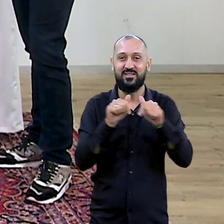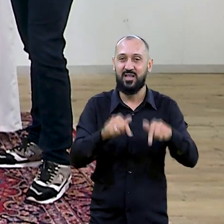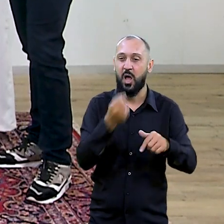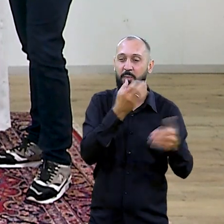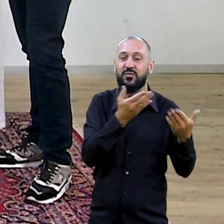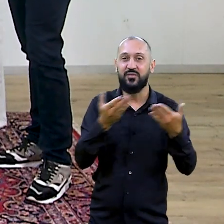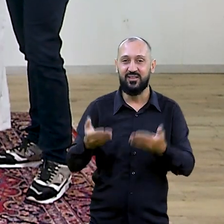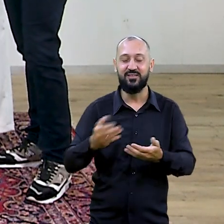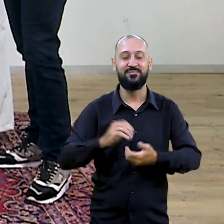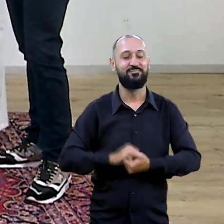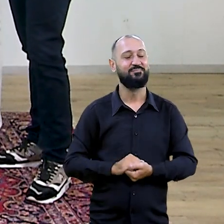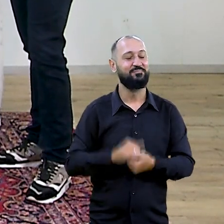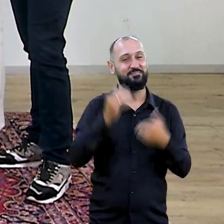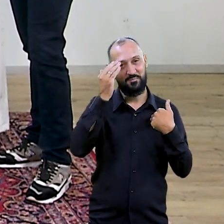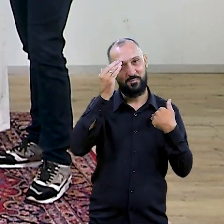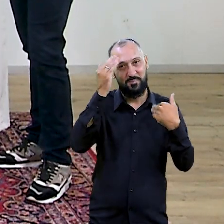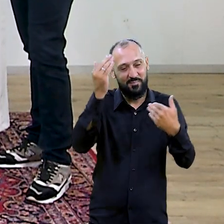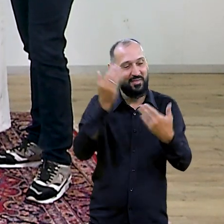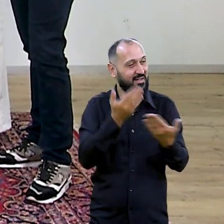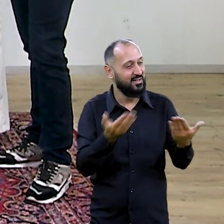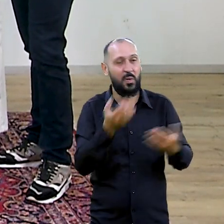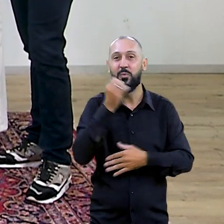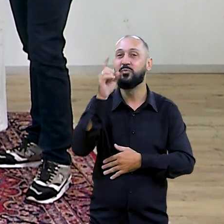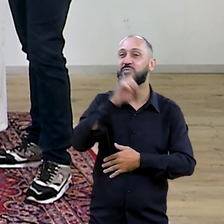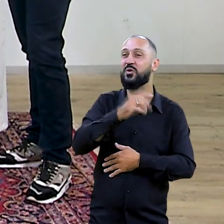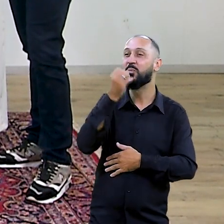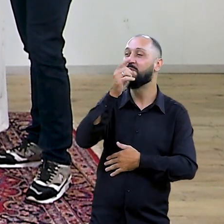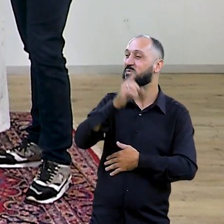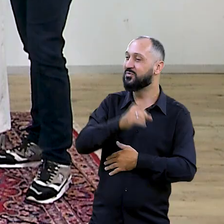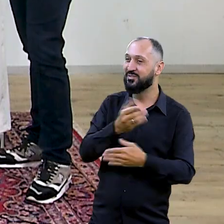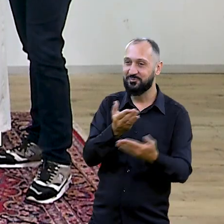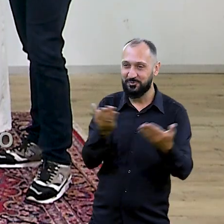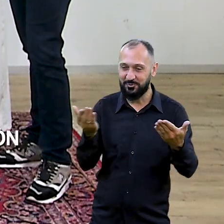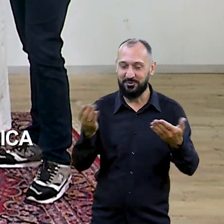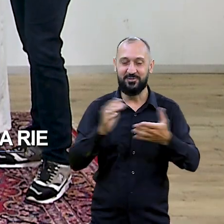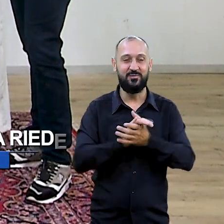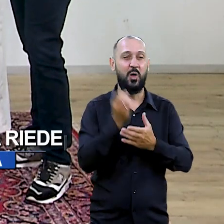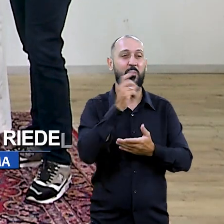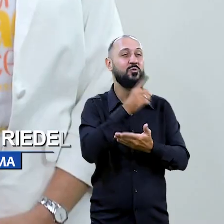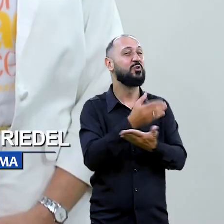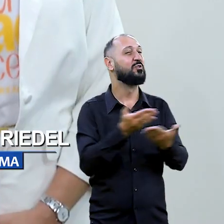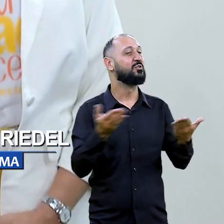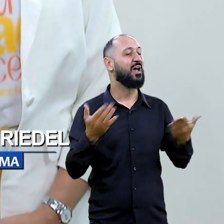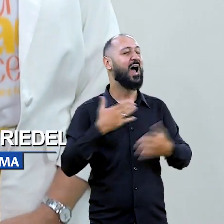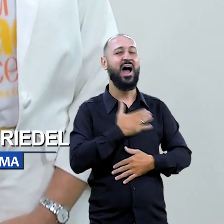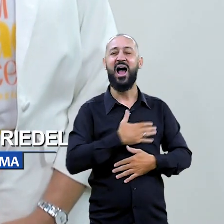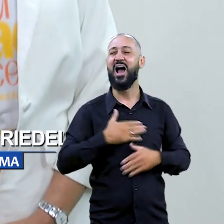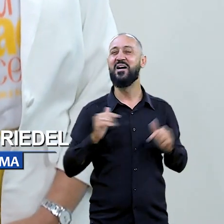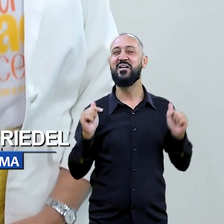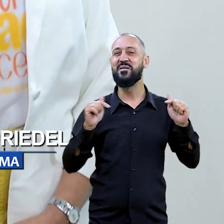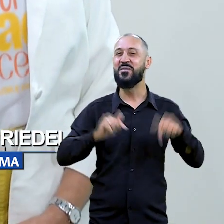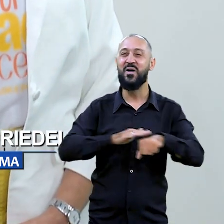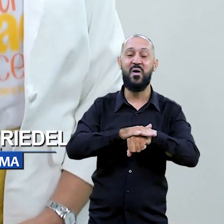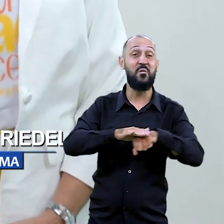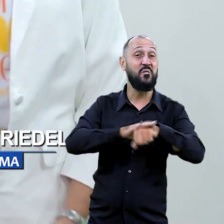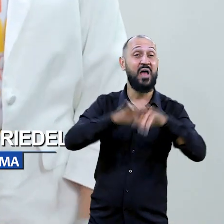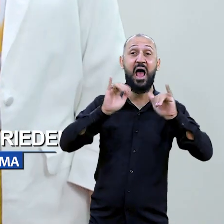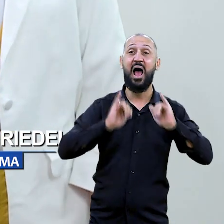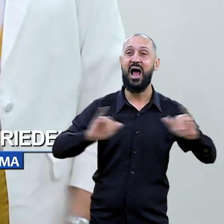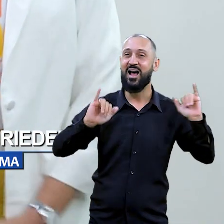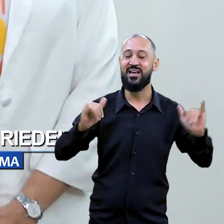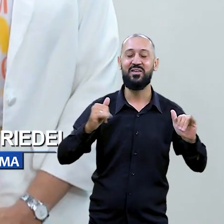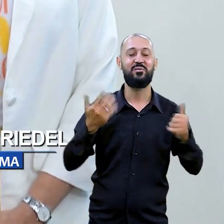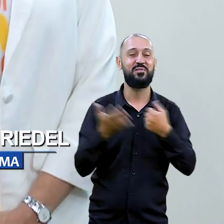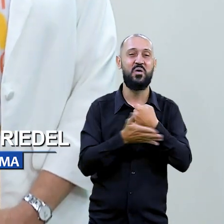Riddel, a quem a gente agradece a participação aqui no programa. Sejam bem-vindos. Obrigado, obrigado. Bom dia, Paulo, bom dia, Areta, bom